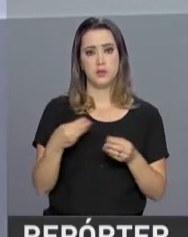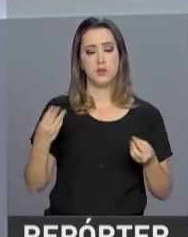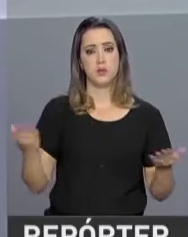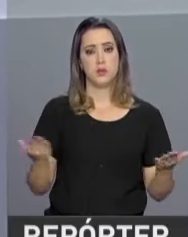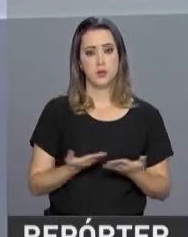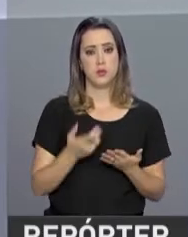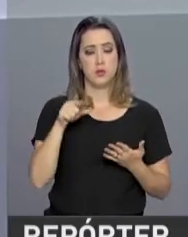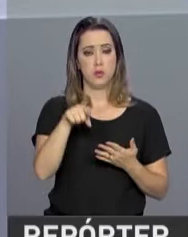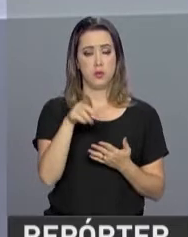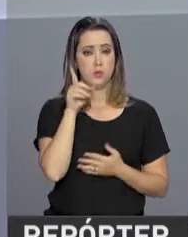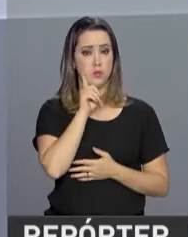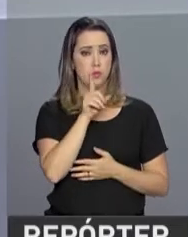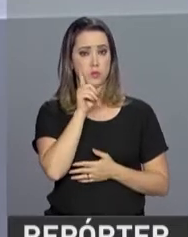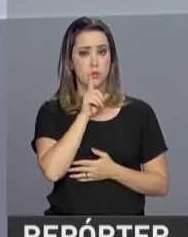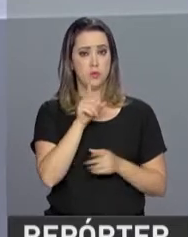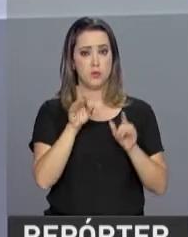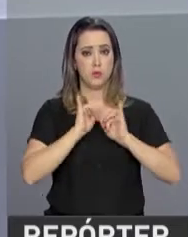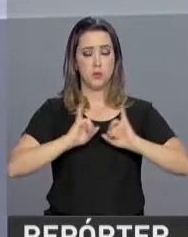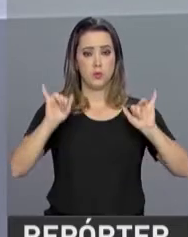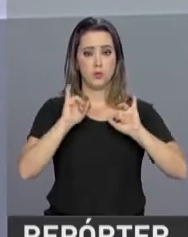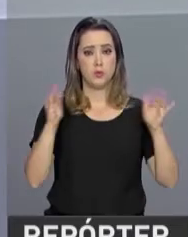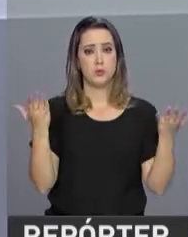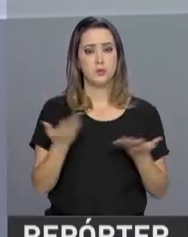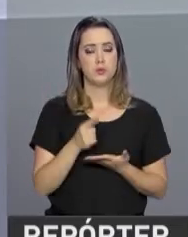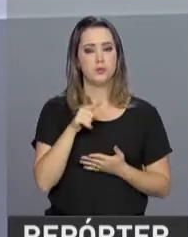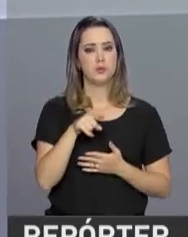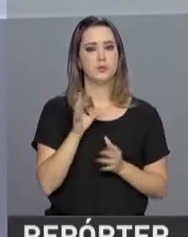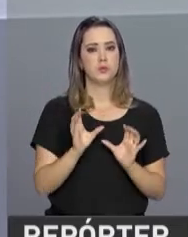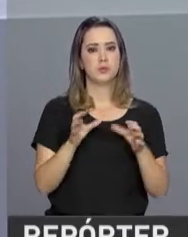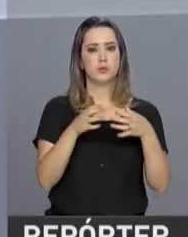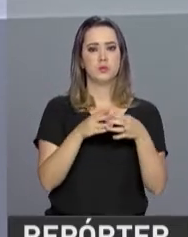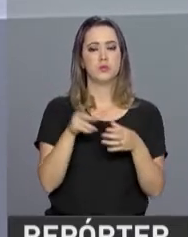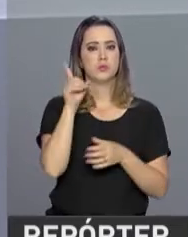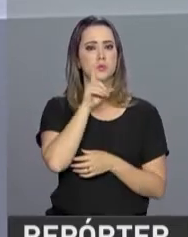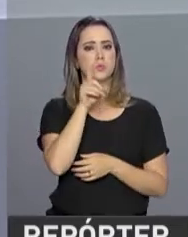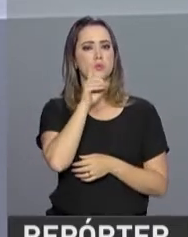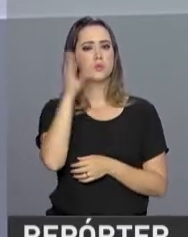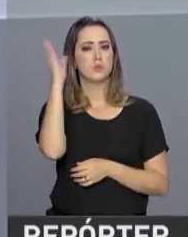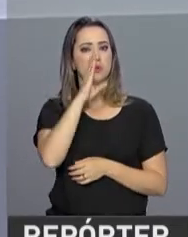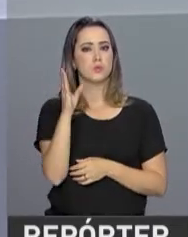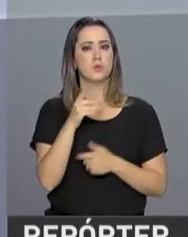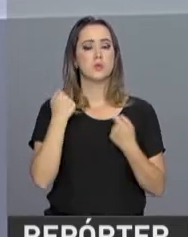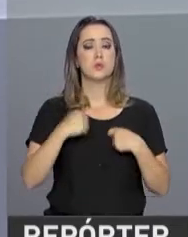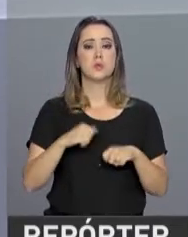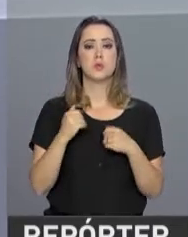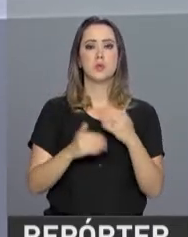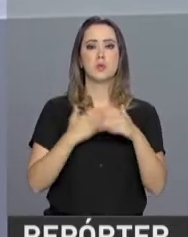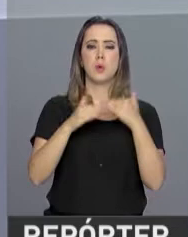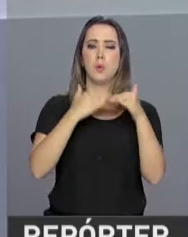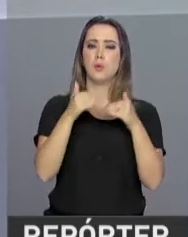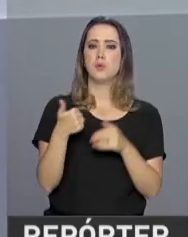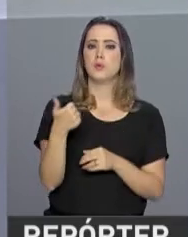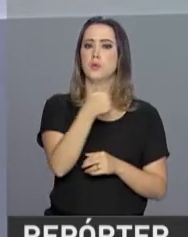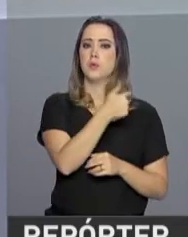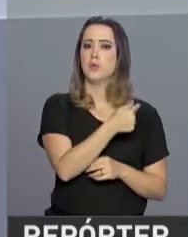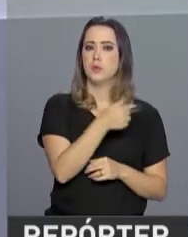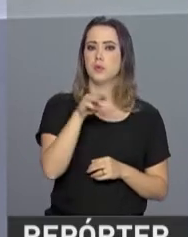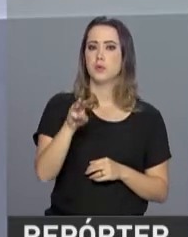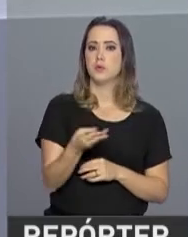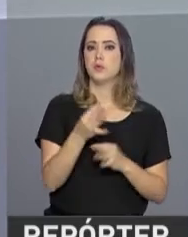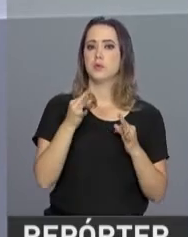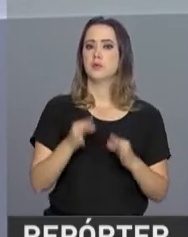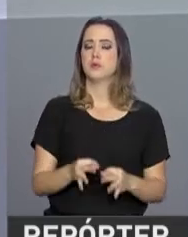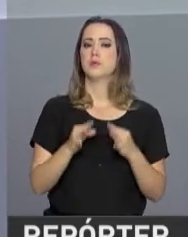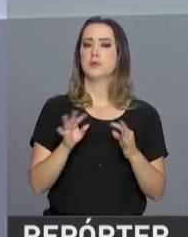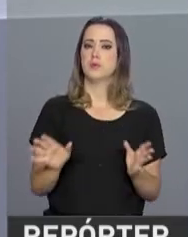de Agricultura dos Estados Unidos foi divulgada hoje. Para o órgão norte-americano, o Brasil deve ter uma produção de 117 milhões